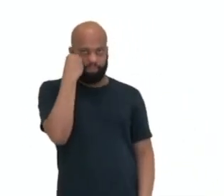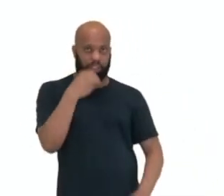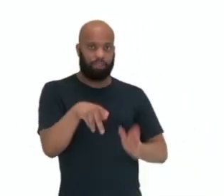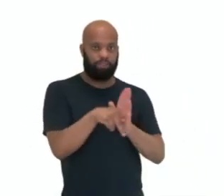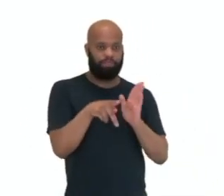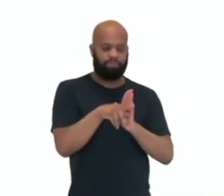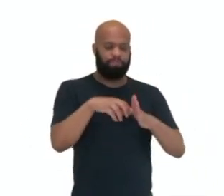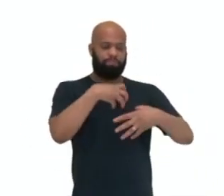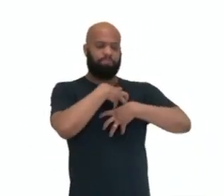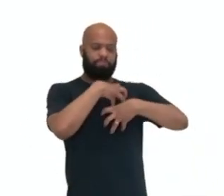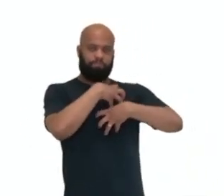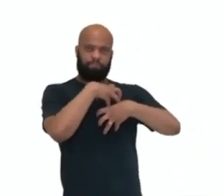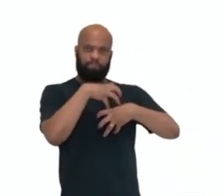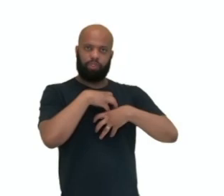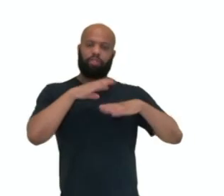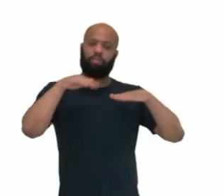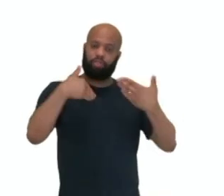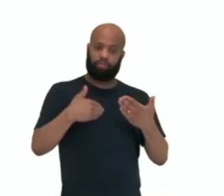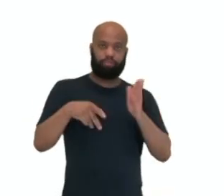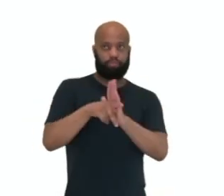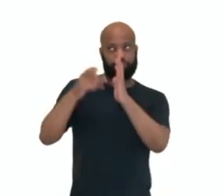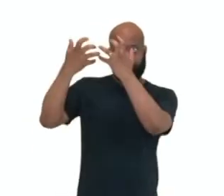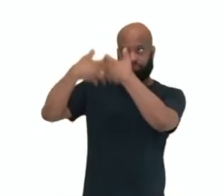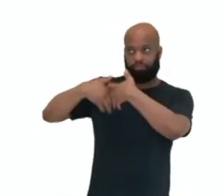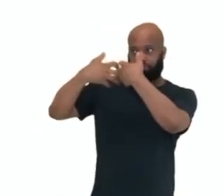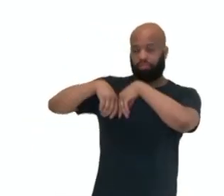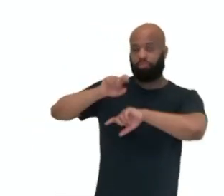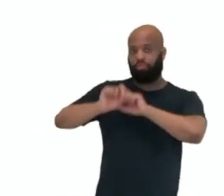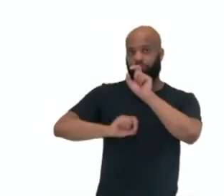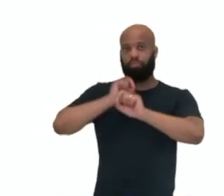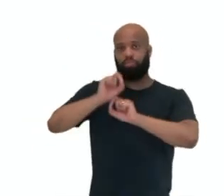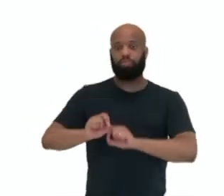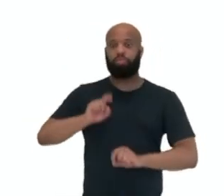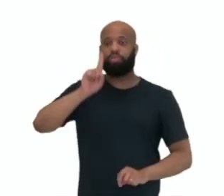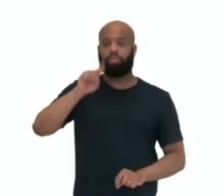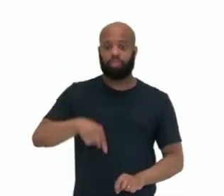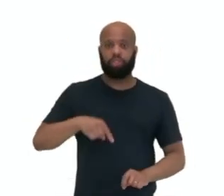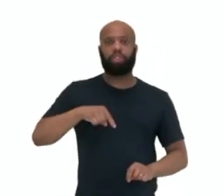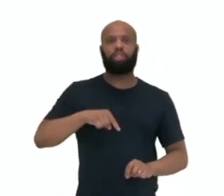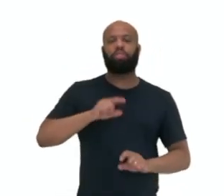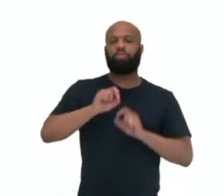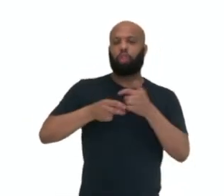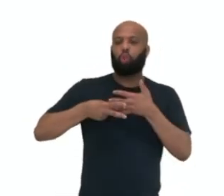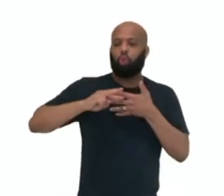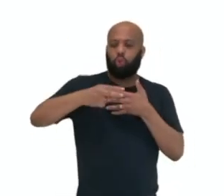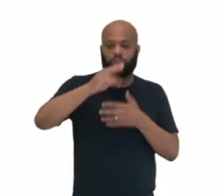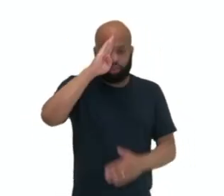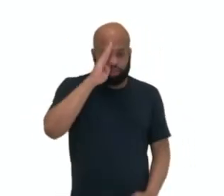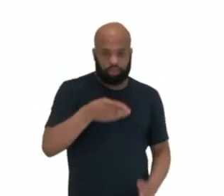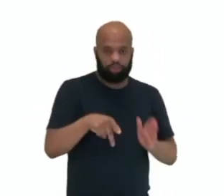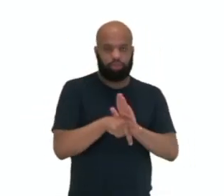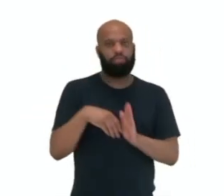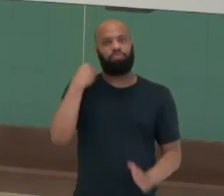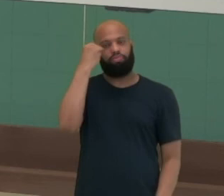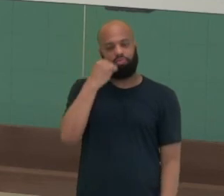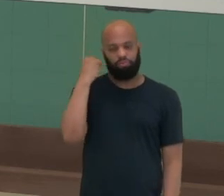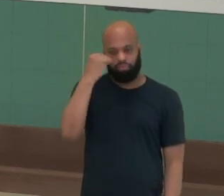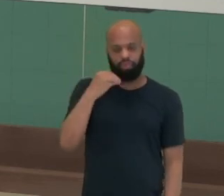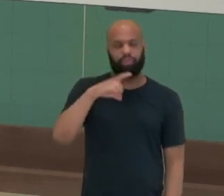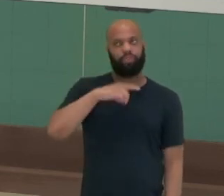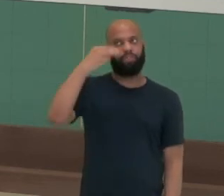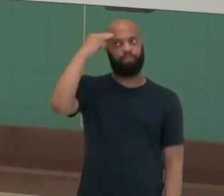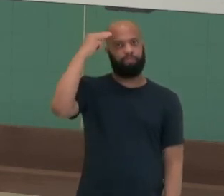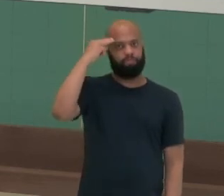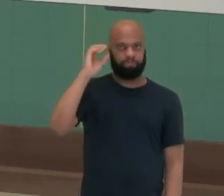nossos sentidos e da reflexão, que nada mais é do que o resultado destas sensações em nossa